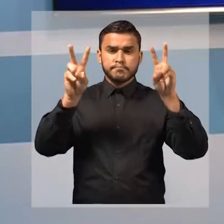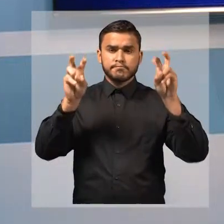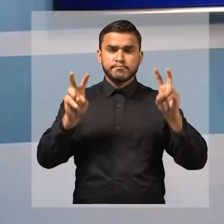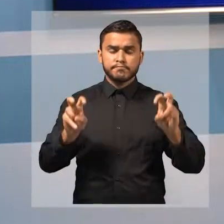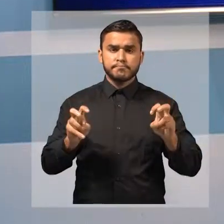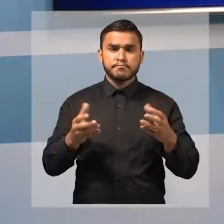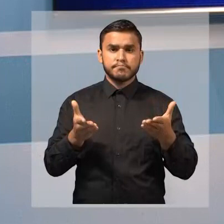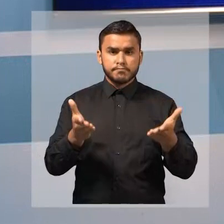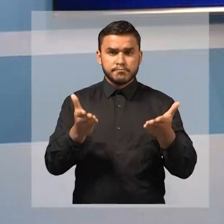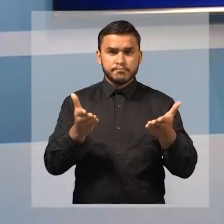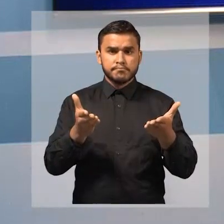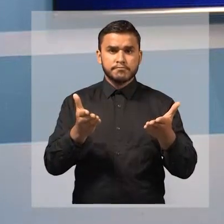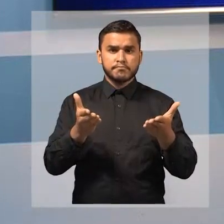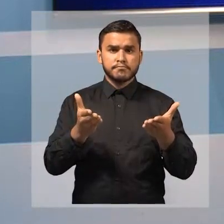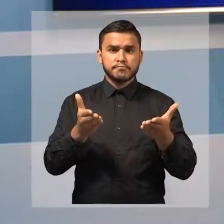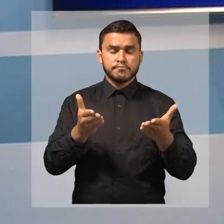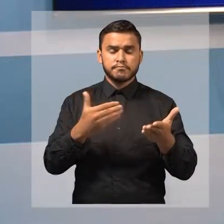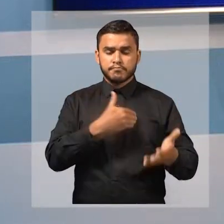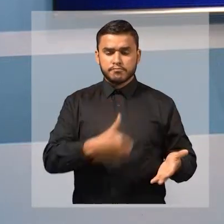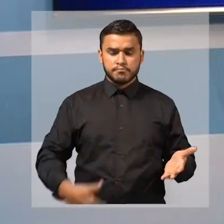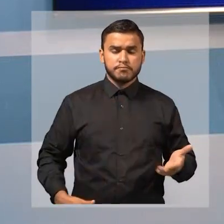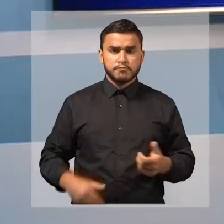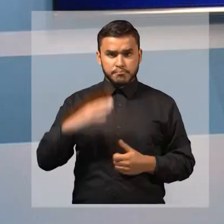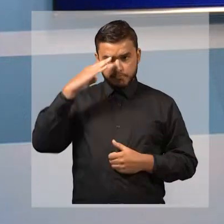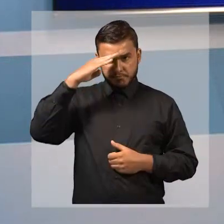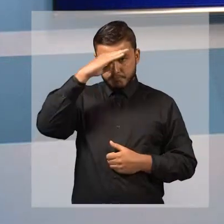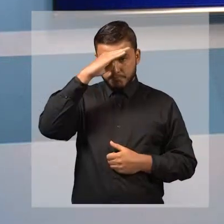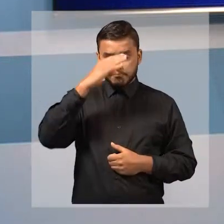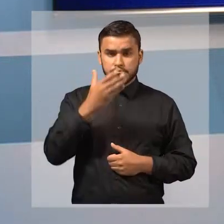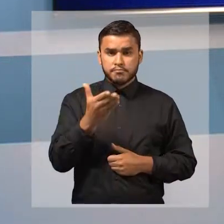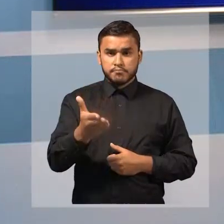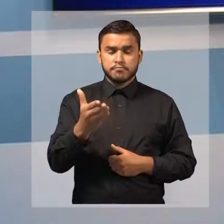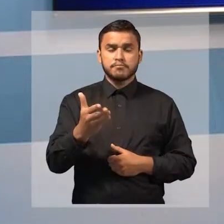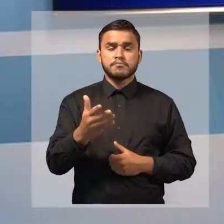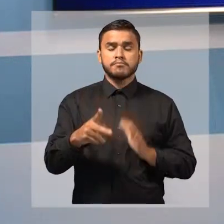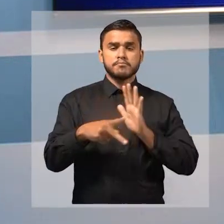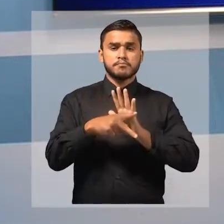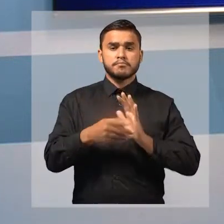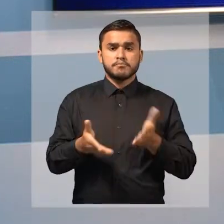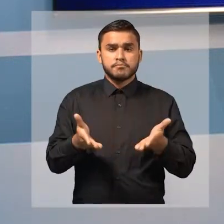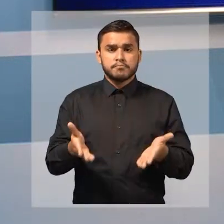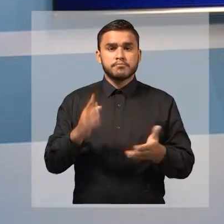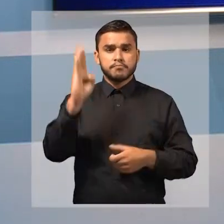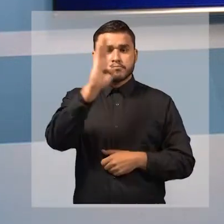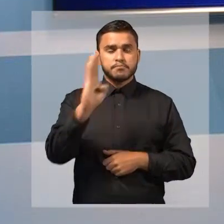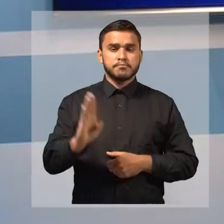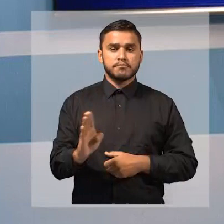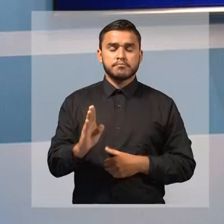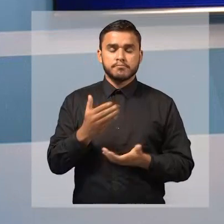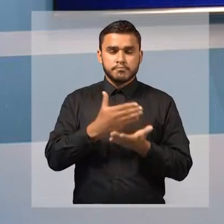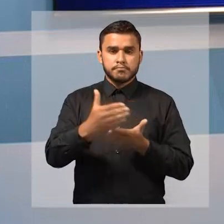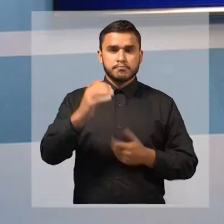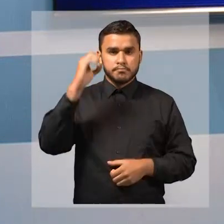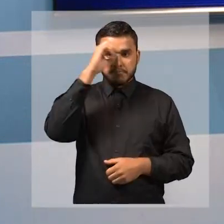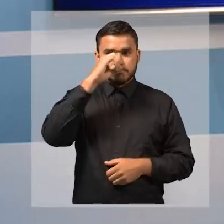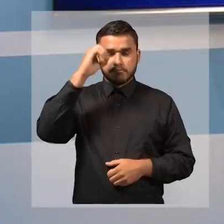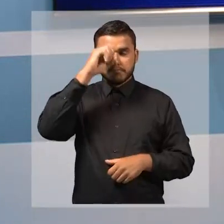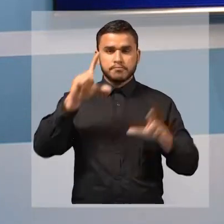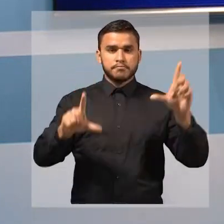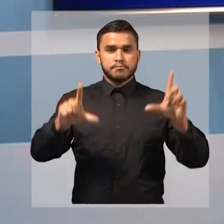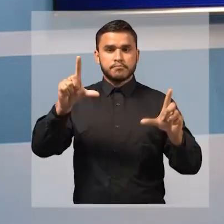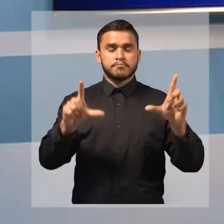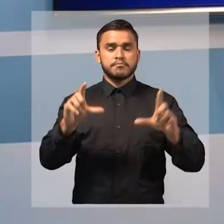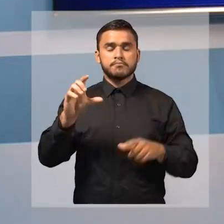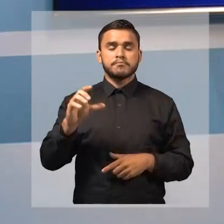aspectos do governo do presidente Bolsonaro e da República Brasileira que estamos iniciando mais uma edição do programa